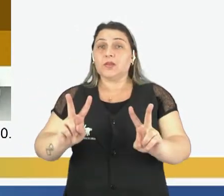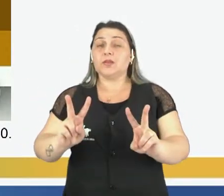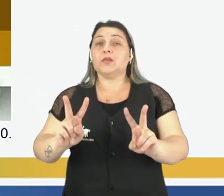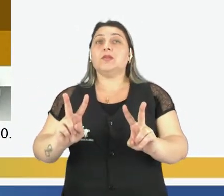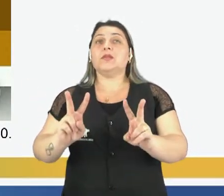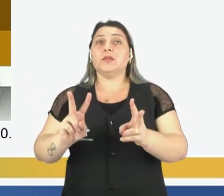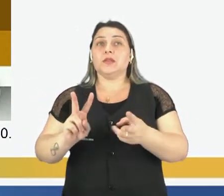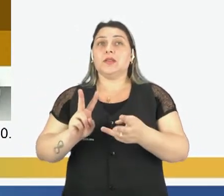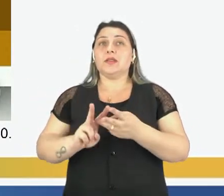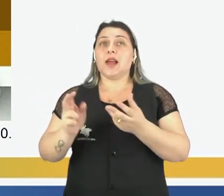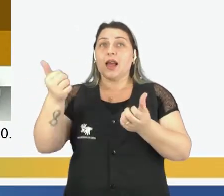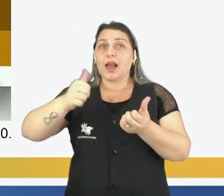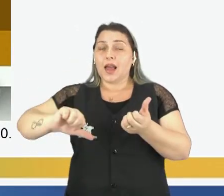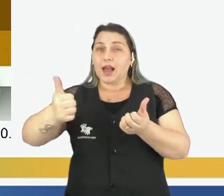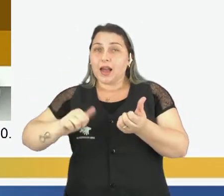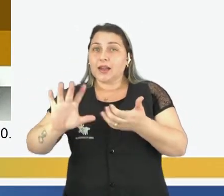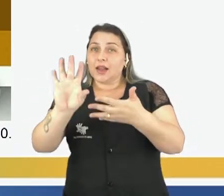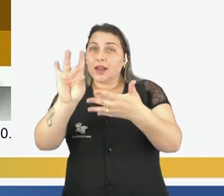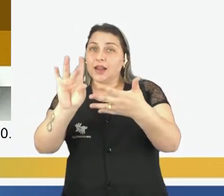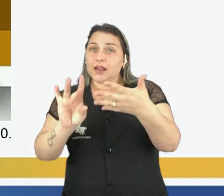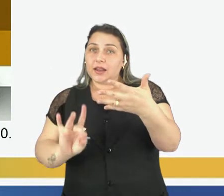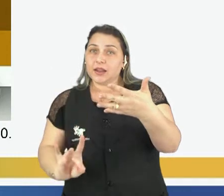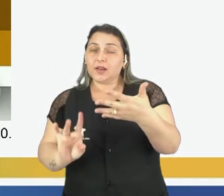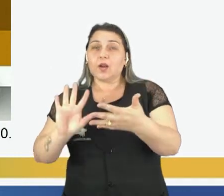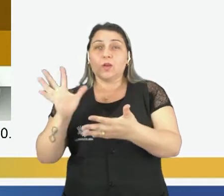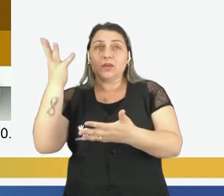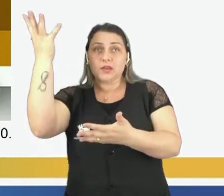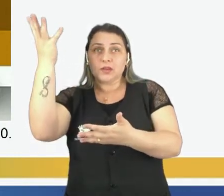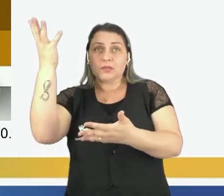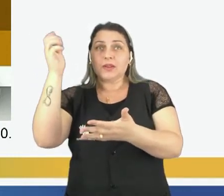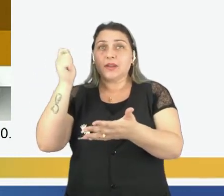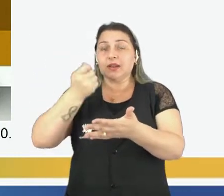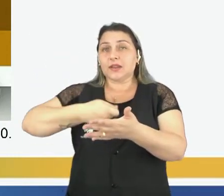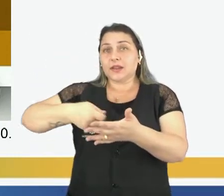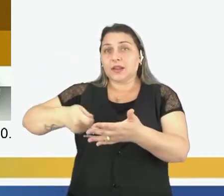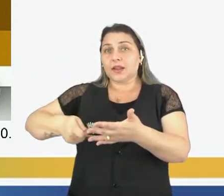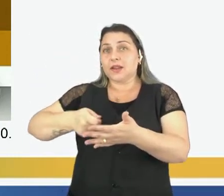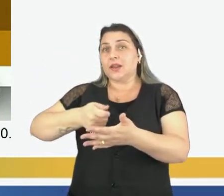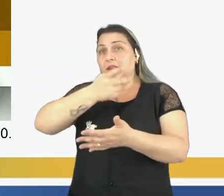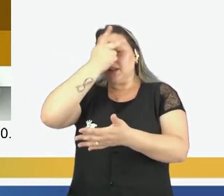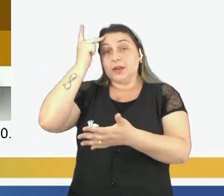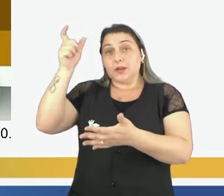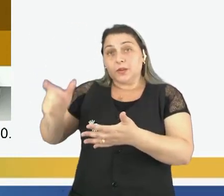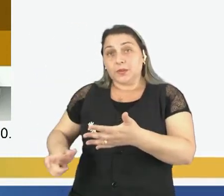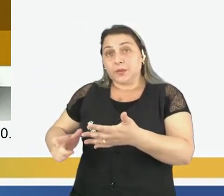especialistas, análise detalhada de fatos, assinatura do jornalista.